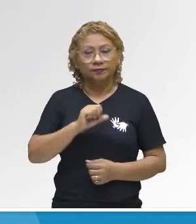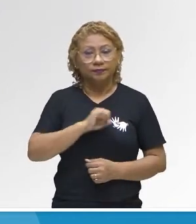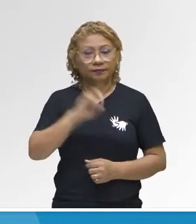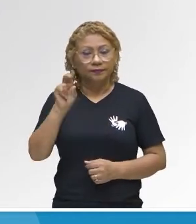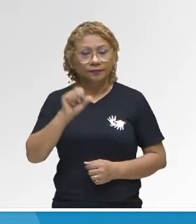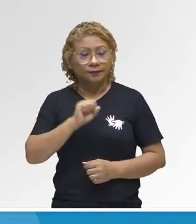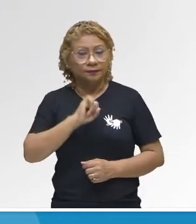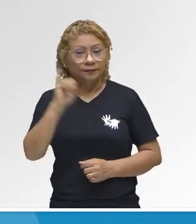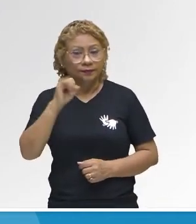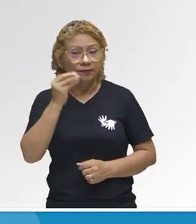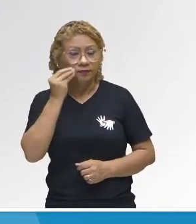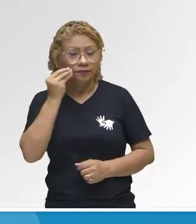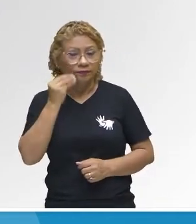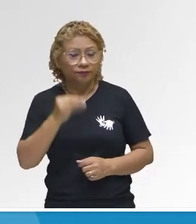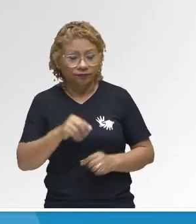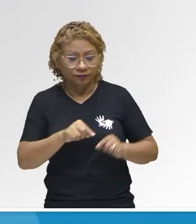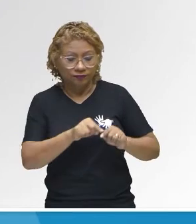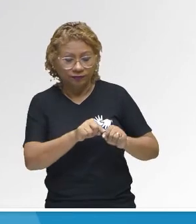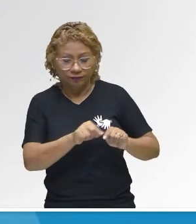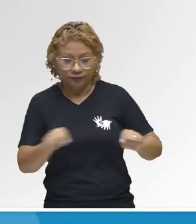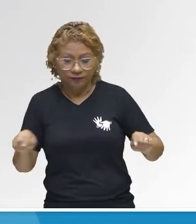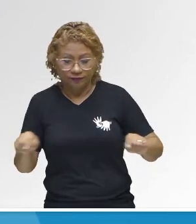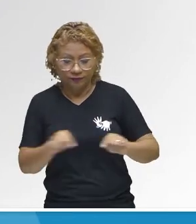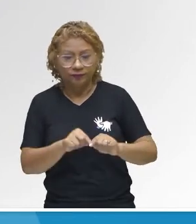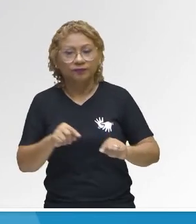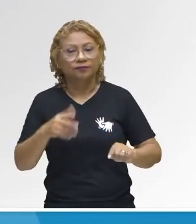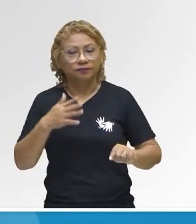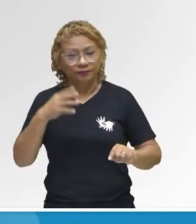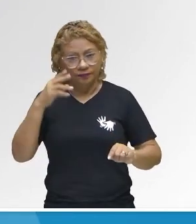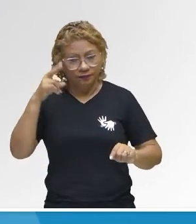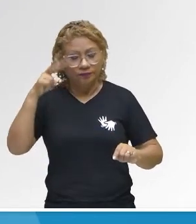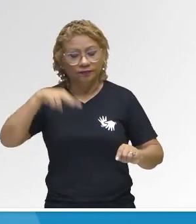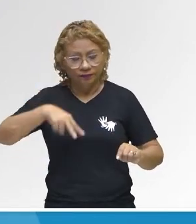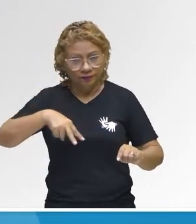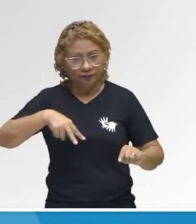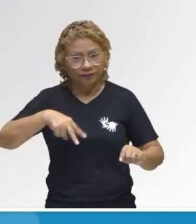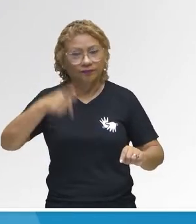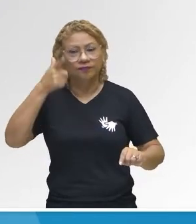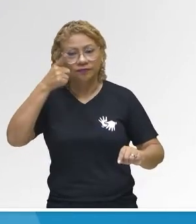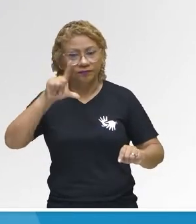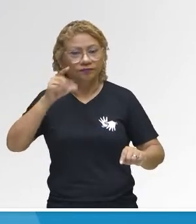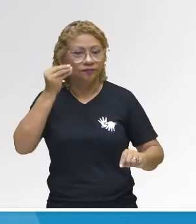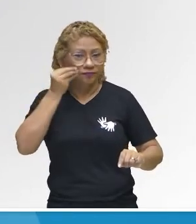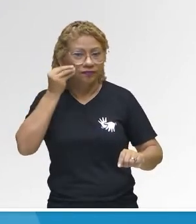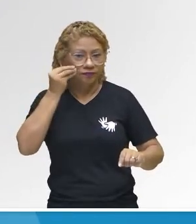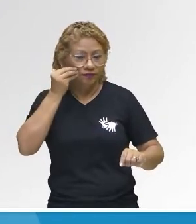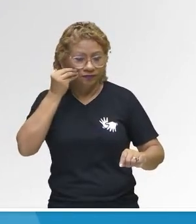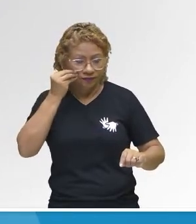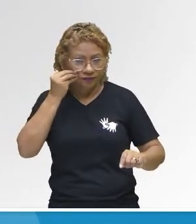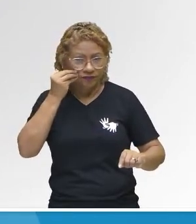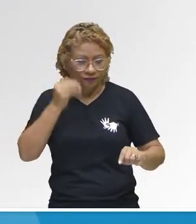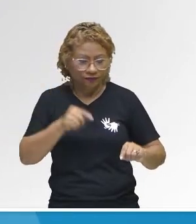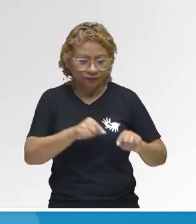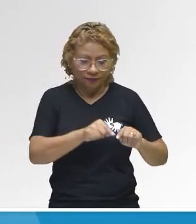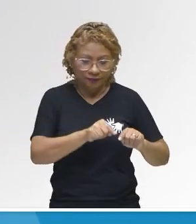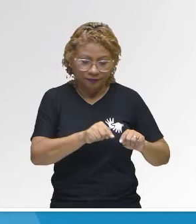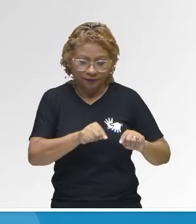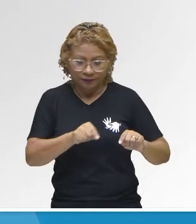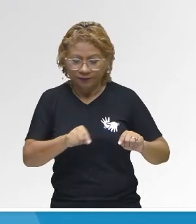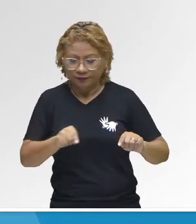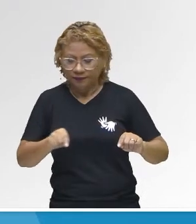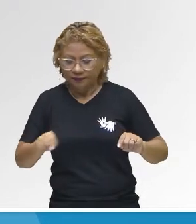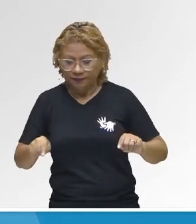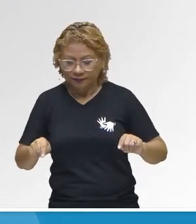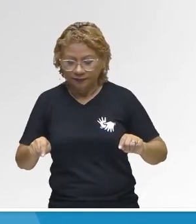estiver deitada sobre esse plano, né, sendo ela paralela ou não, eu vou conseguir ver toda a sombra dela, todo